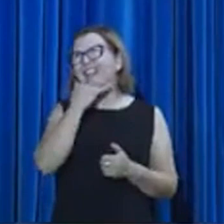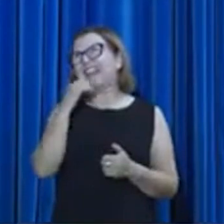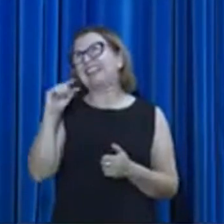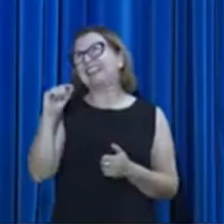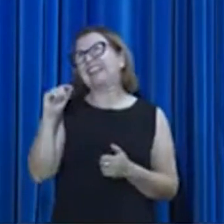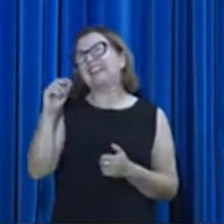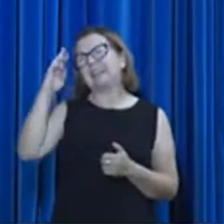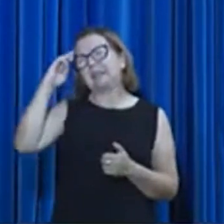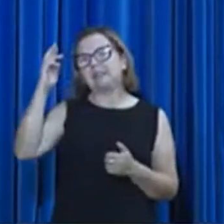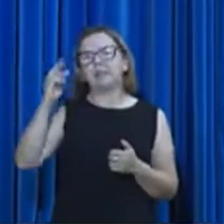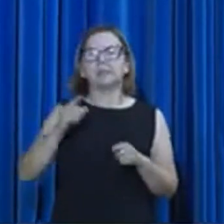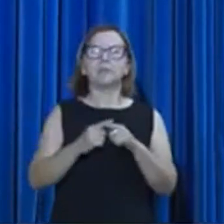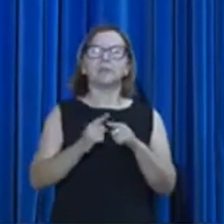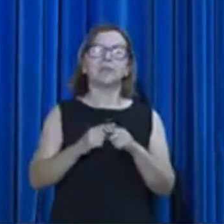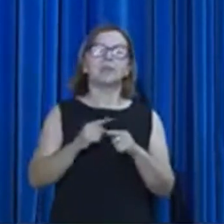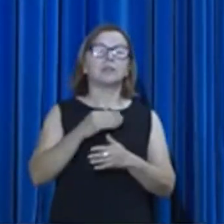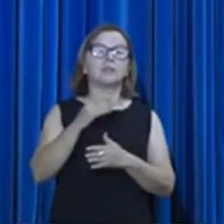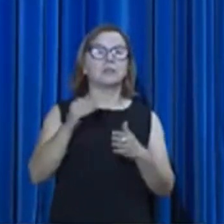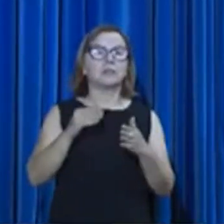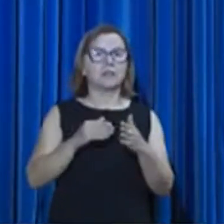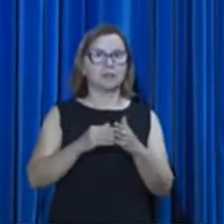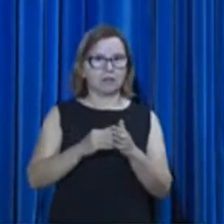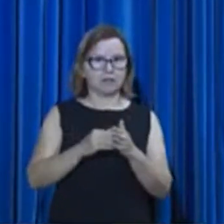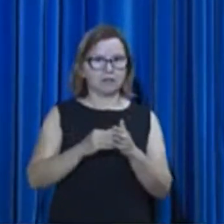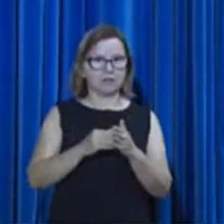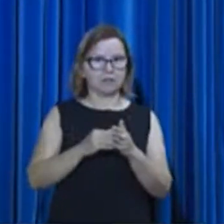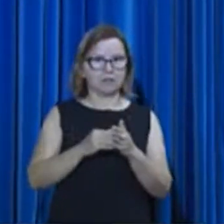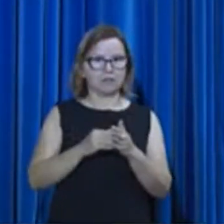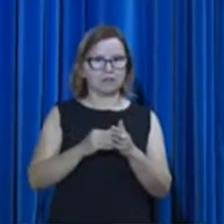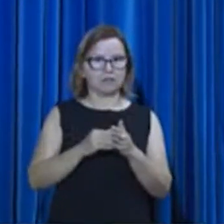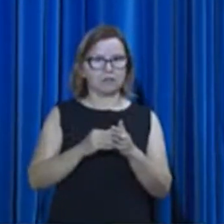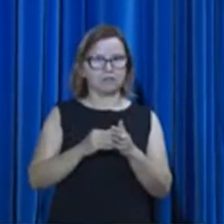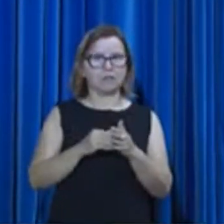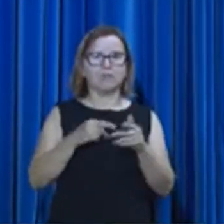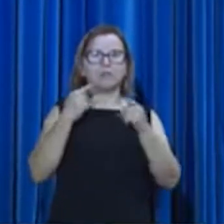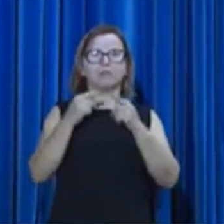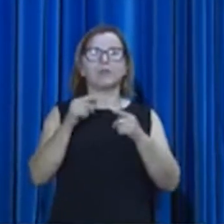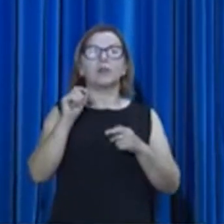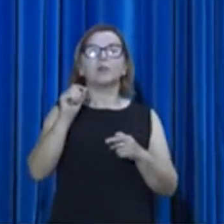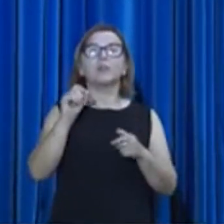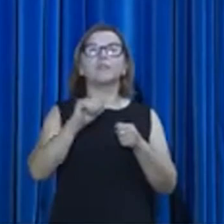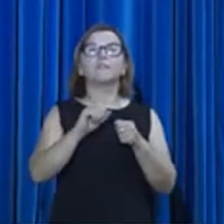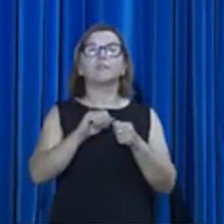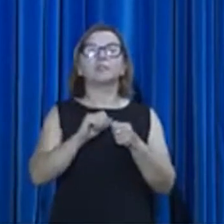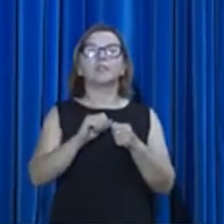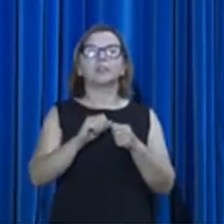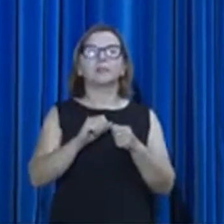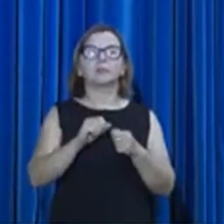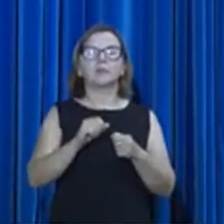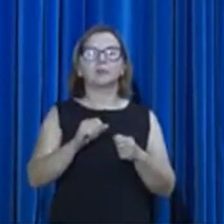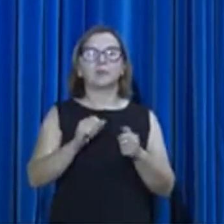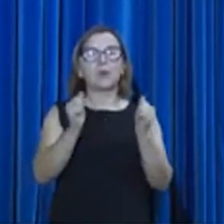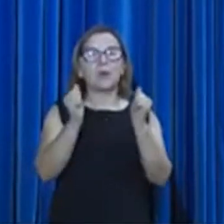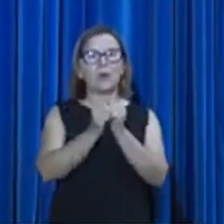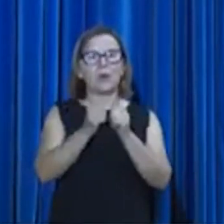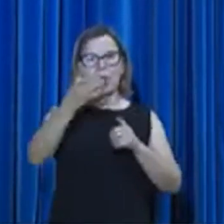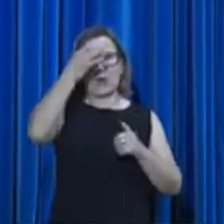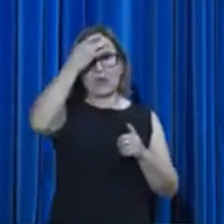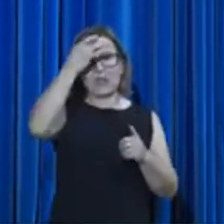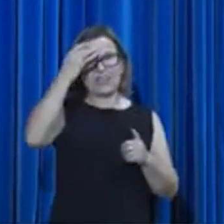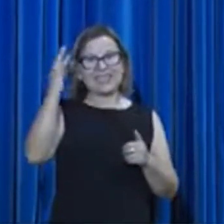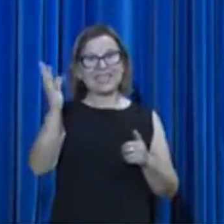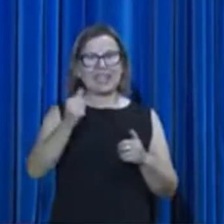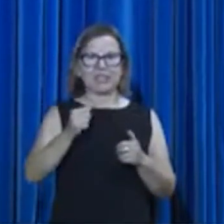Senhor, pois todos daremos contas dos talentos que recebemos dele. Todos nós,